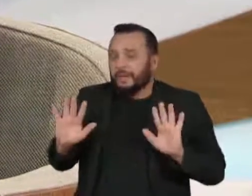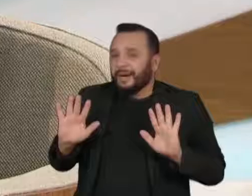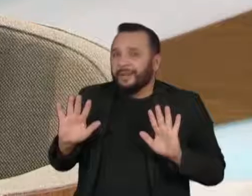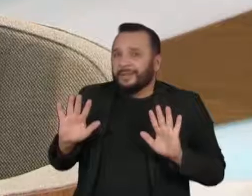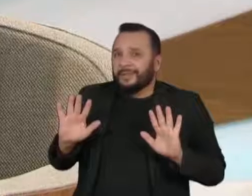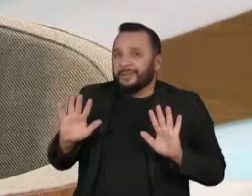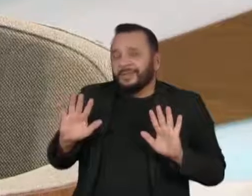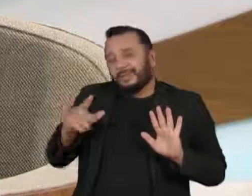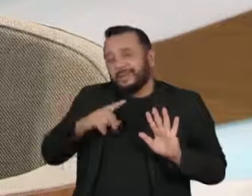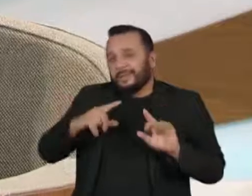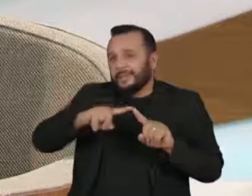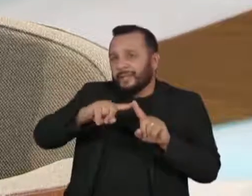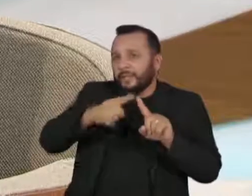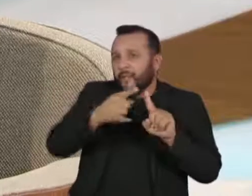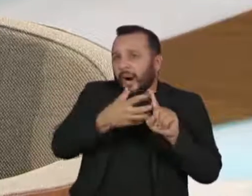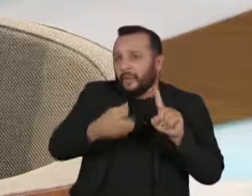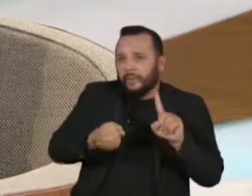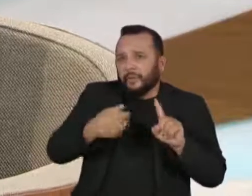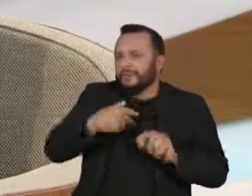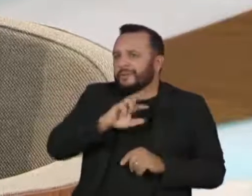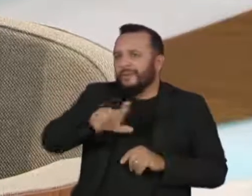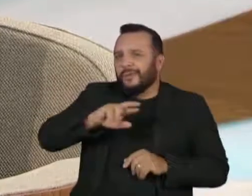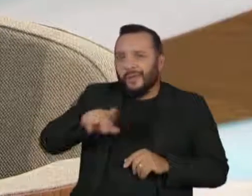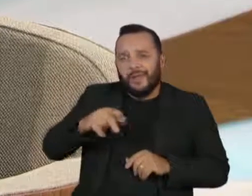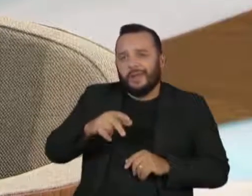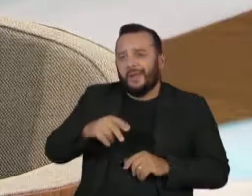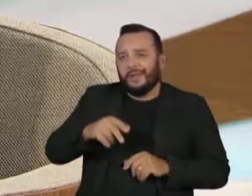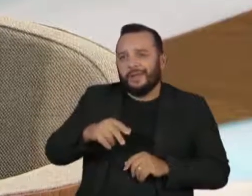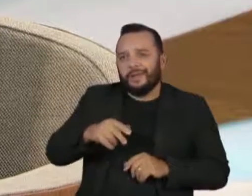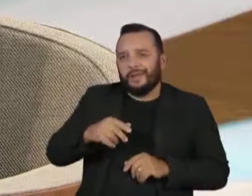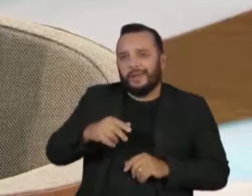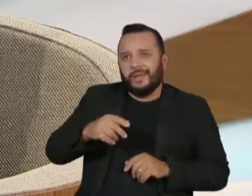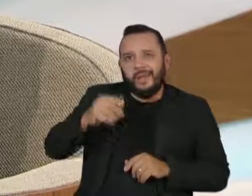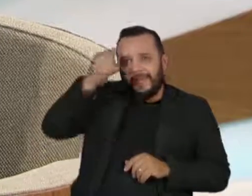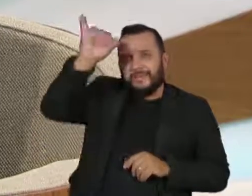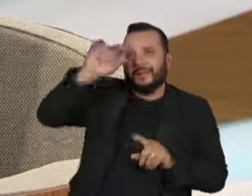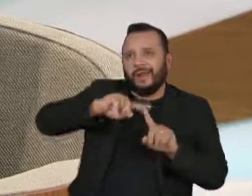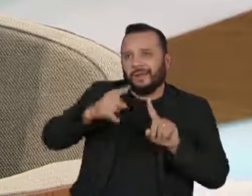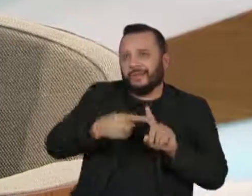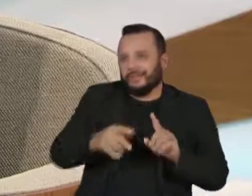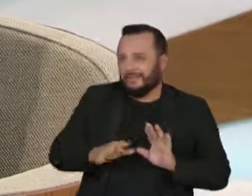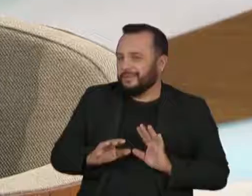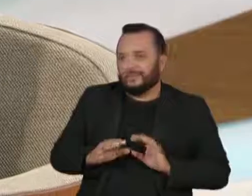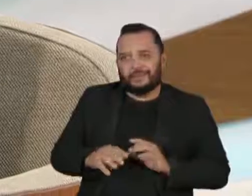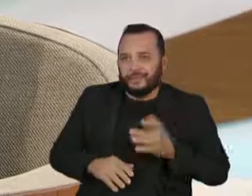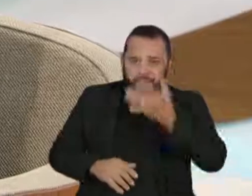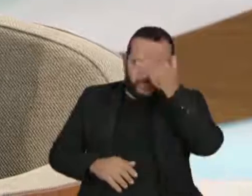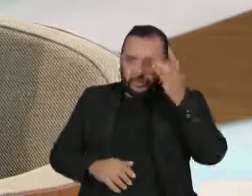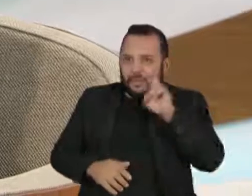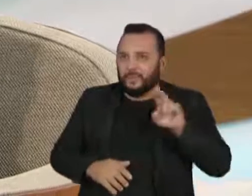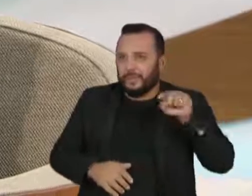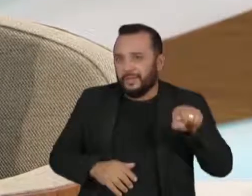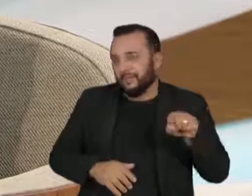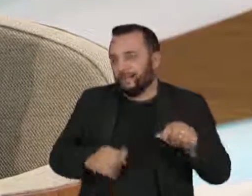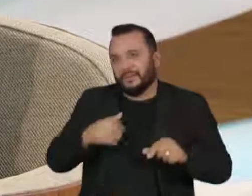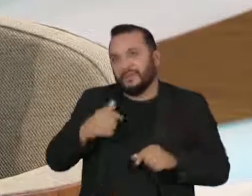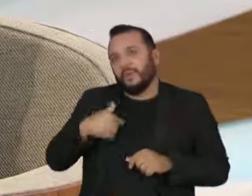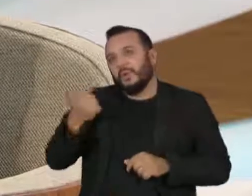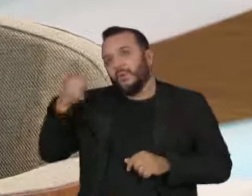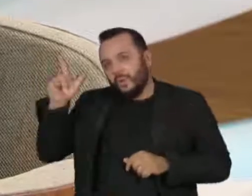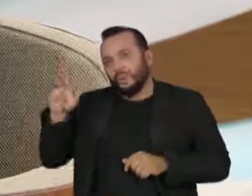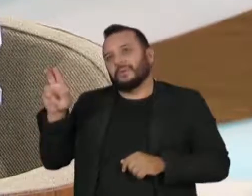mesmo o aborto não é um método contraceptivo. As pessoas não usarão o aborto como método contraceptivo, elas usarão outros